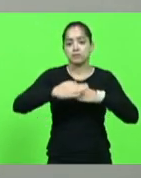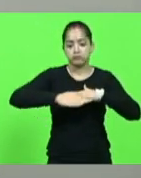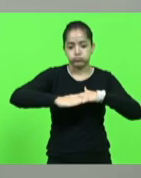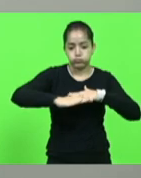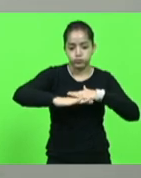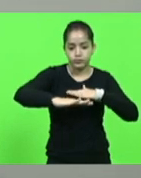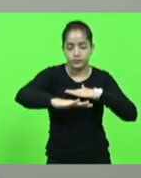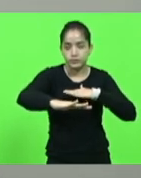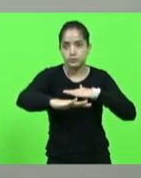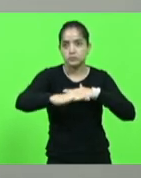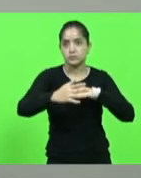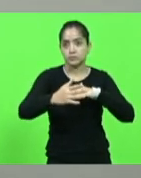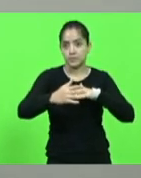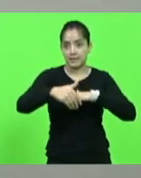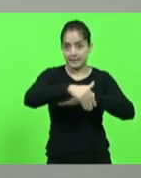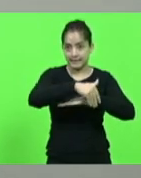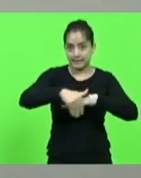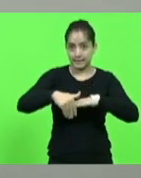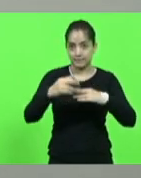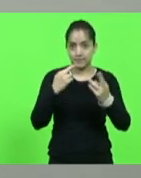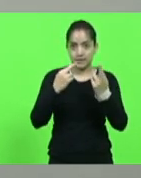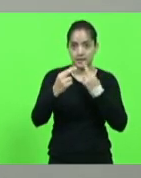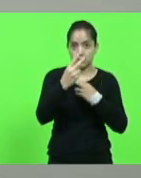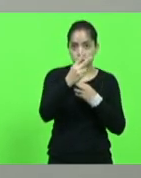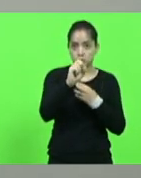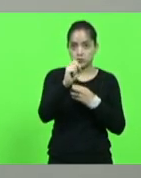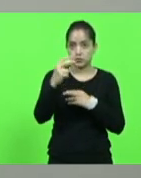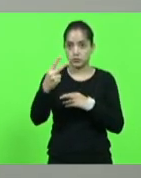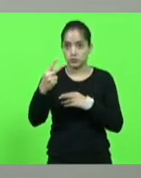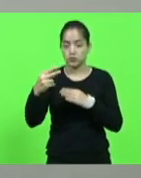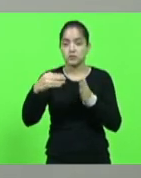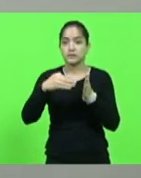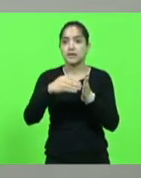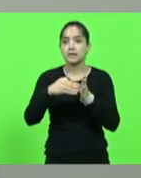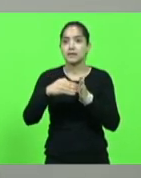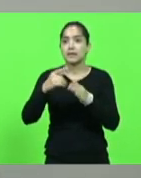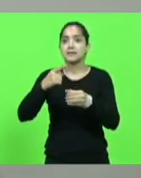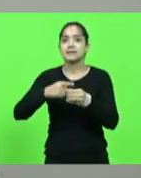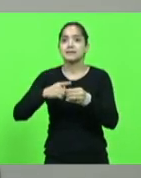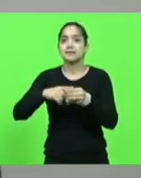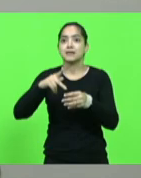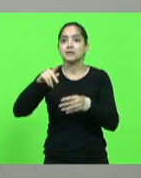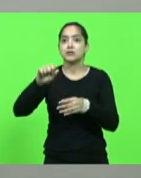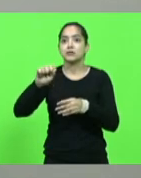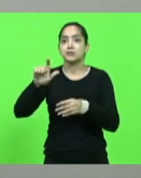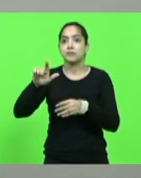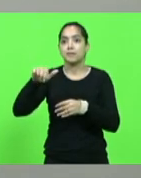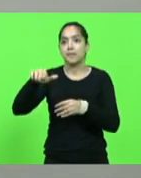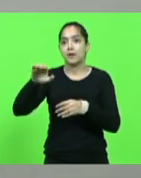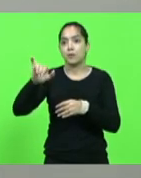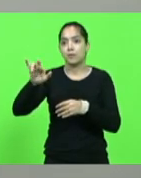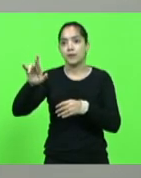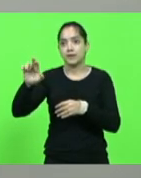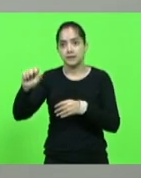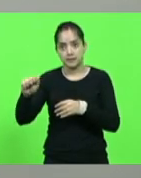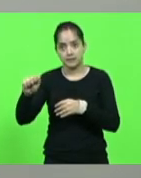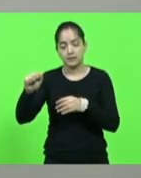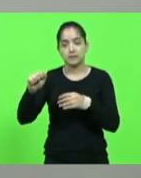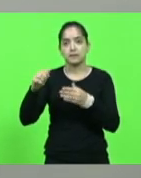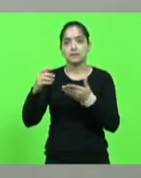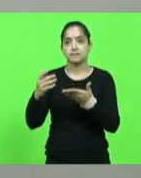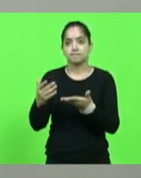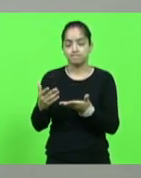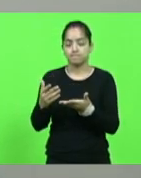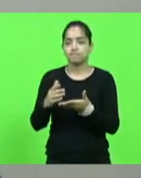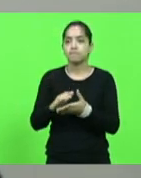da BR-282, passando por Palmeira, um abraço aí a Fernanda, prefeita, uma grande